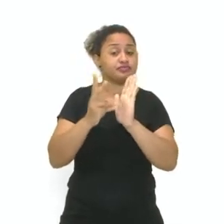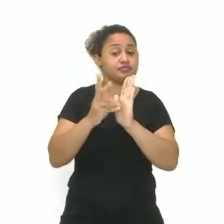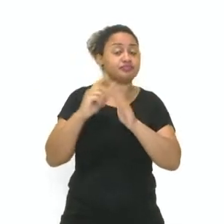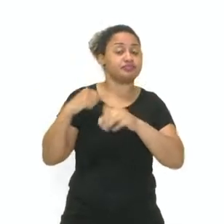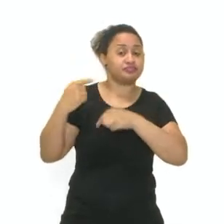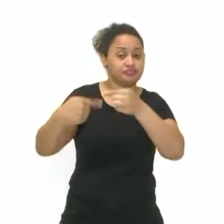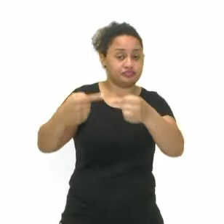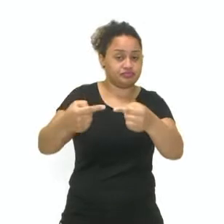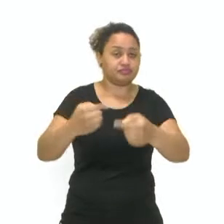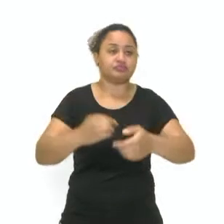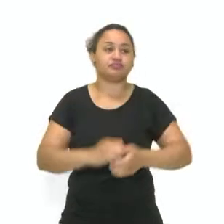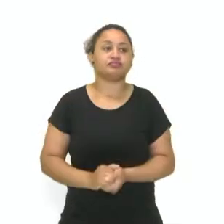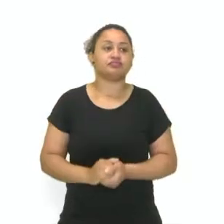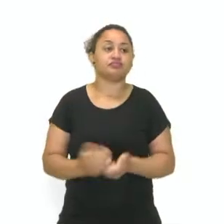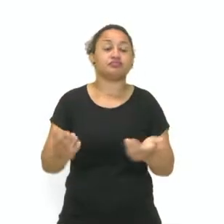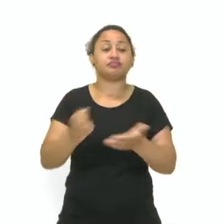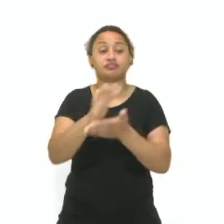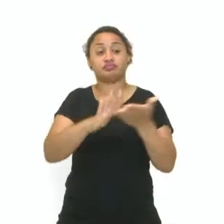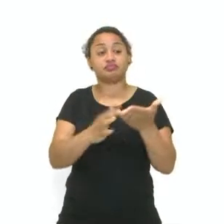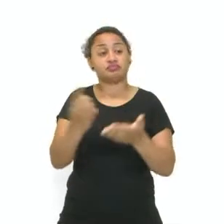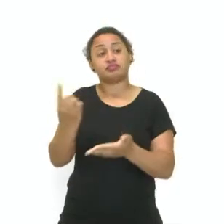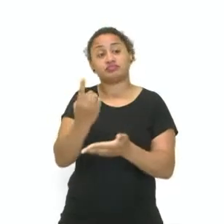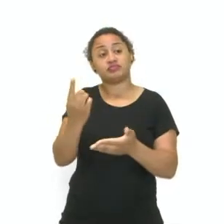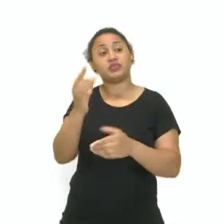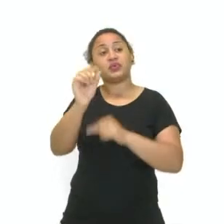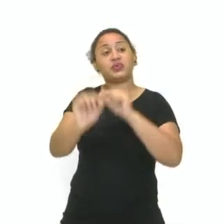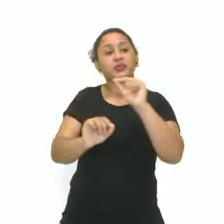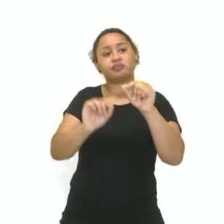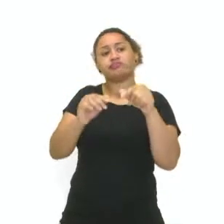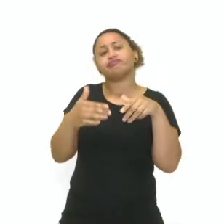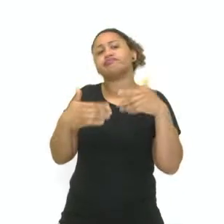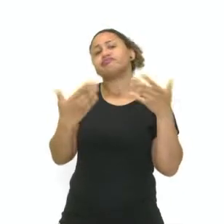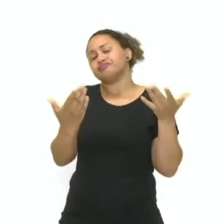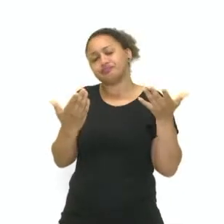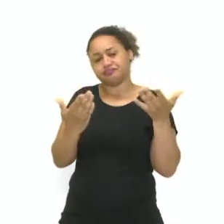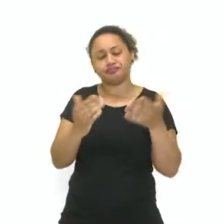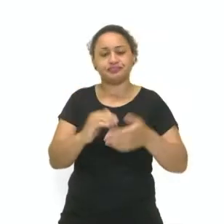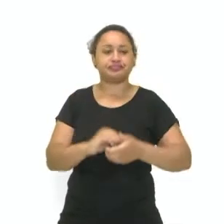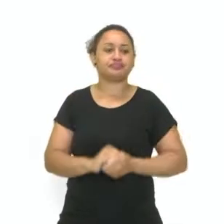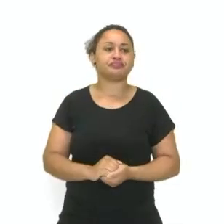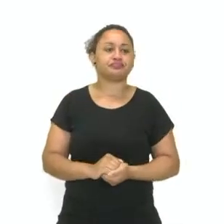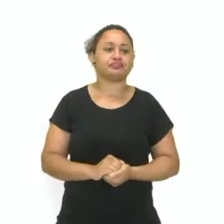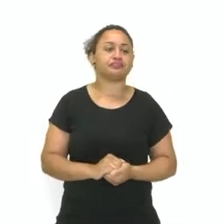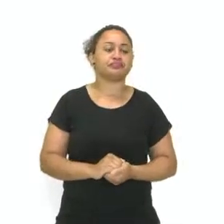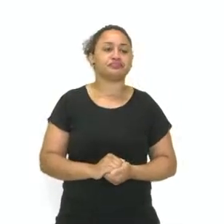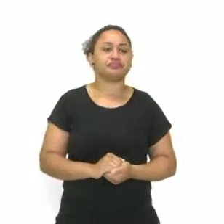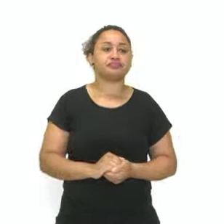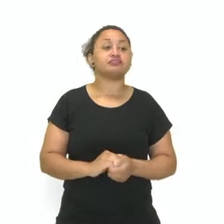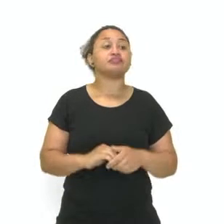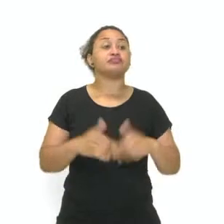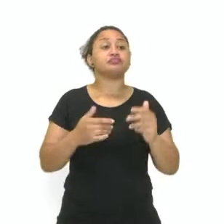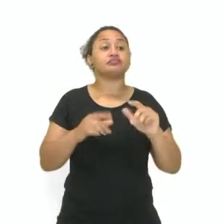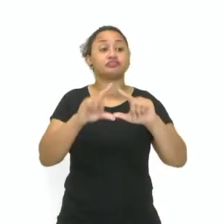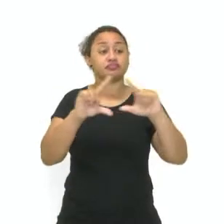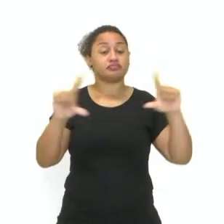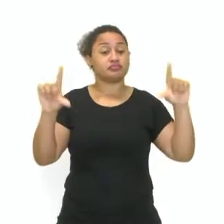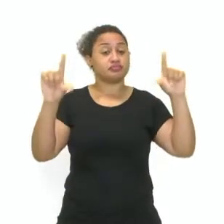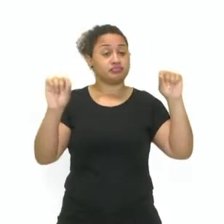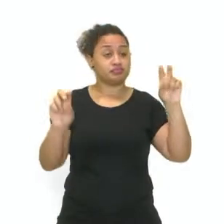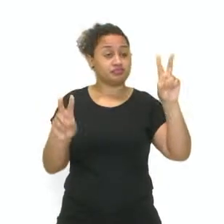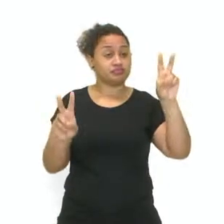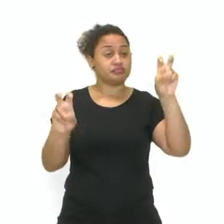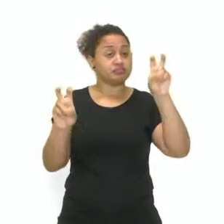Atividade 1, vamos discutir aqui a respeito, né? Neste trecho, olha o trecho que a